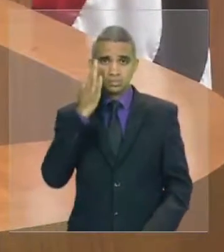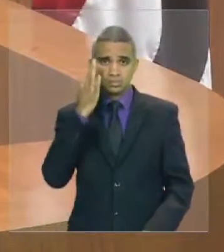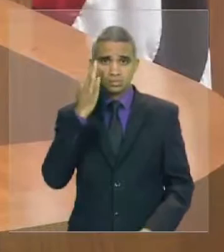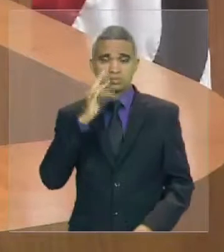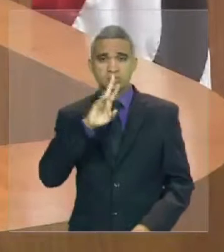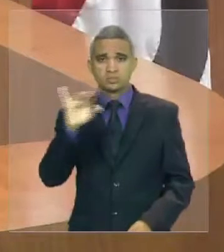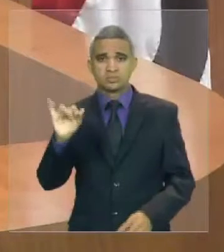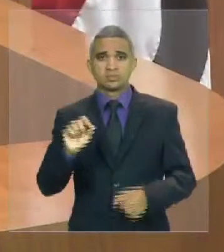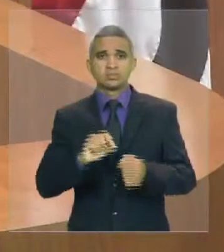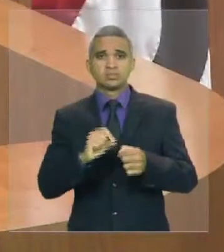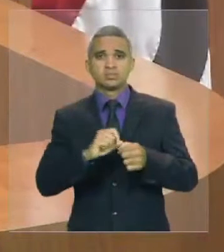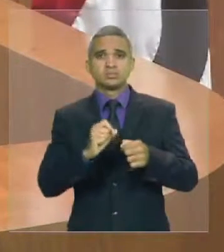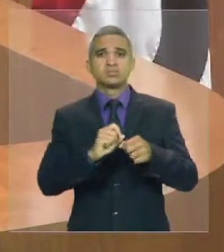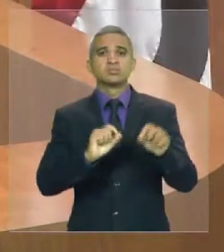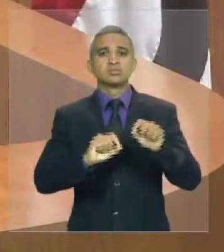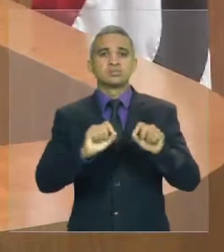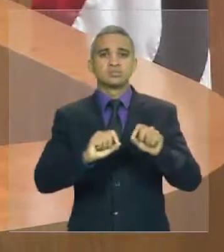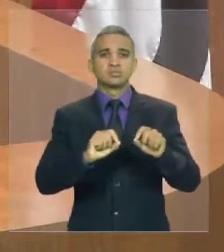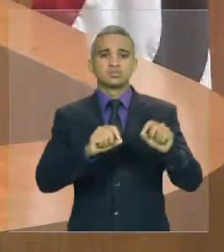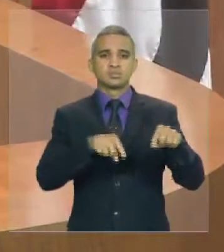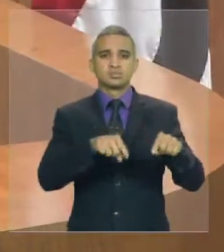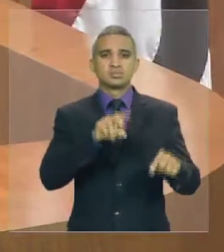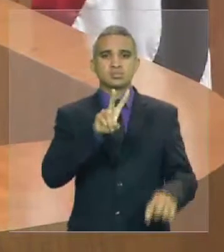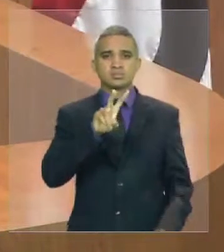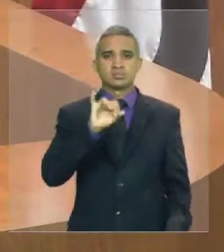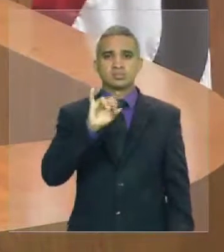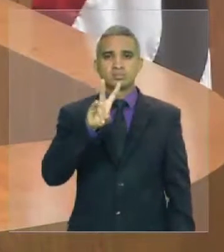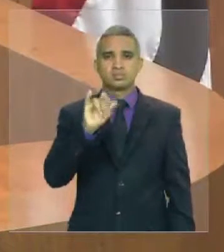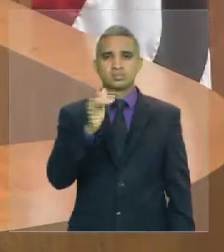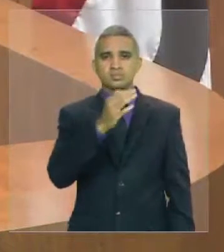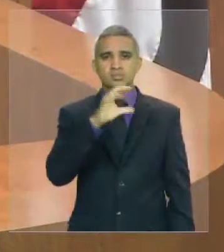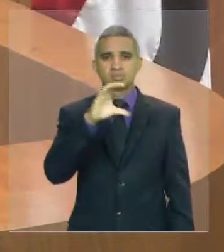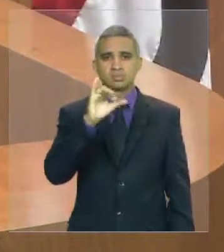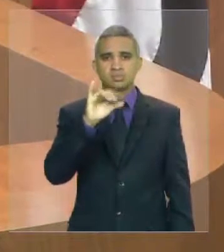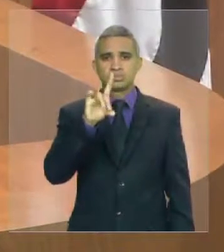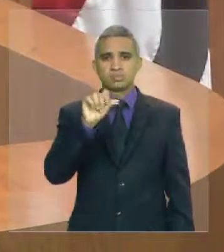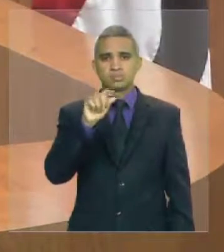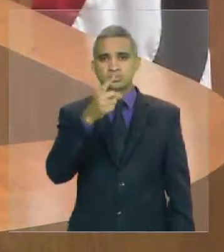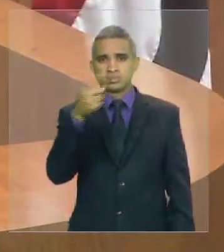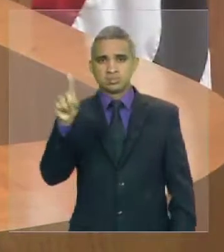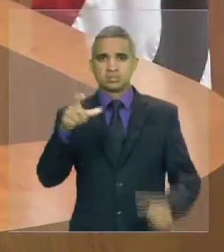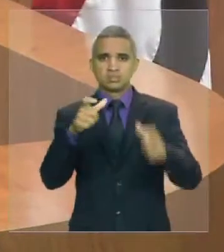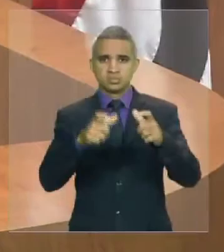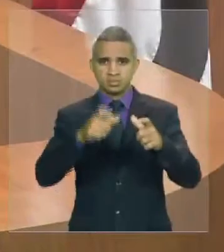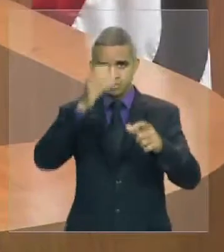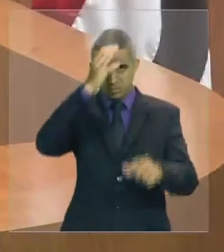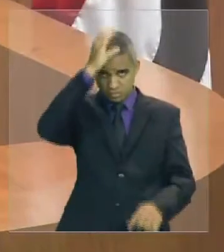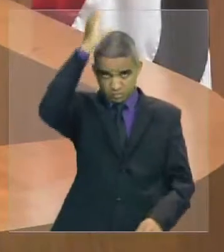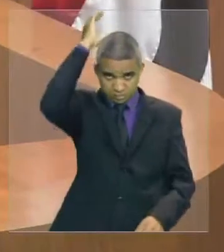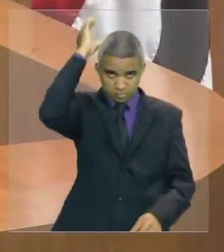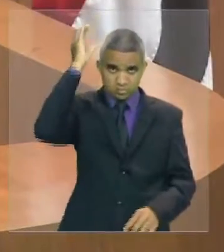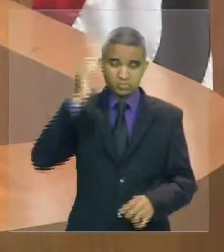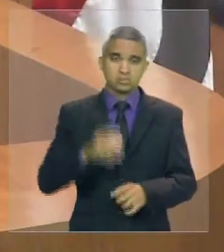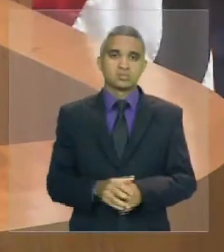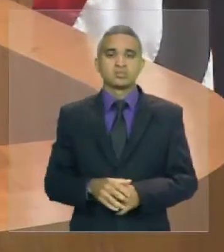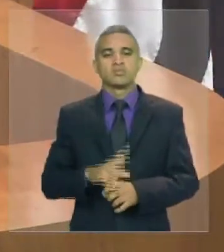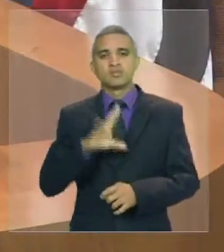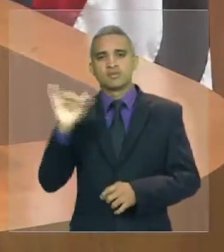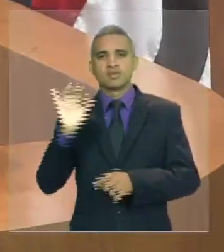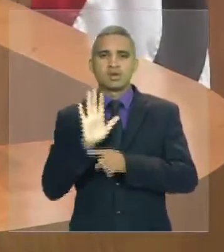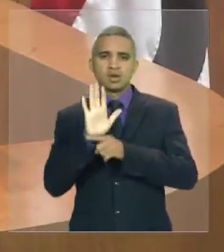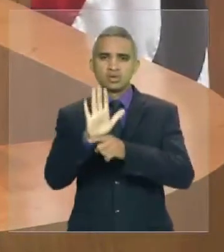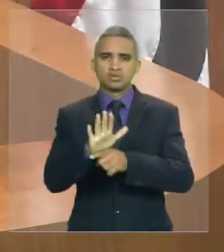o Shopping Cidadão no município de Chapadinha. E lá vai atender todo o